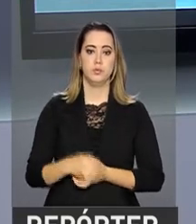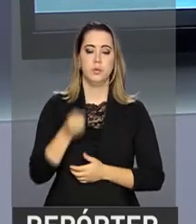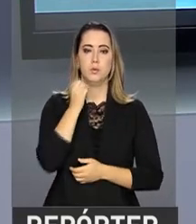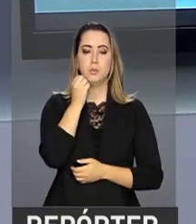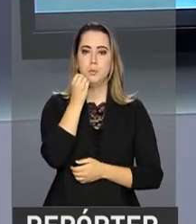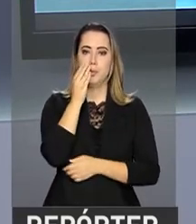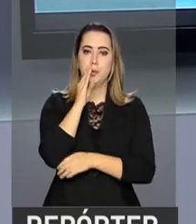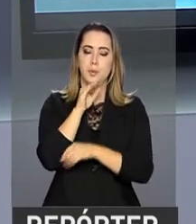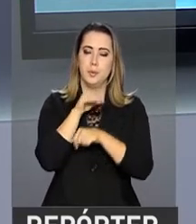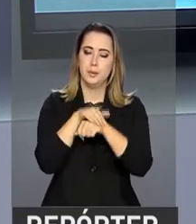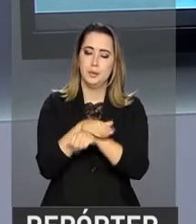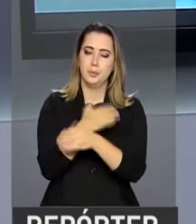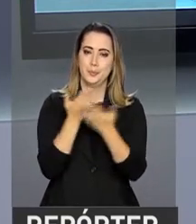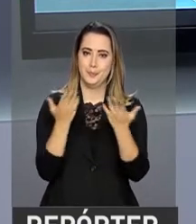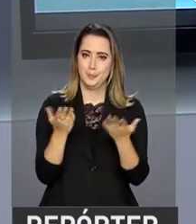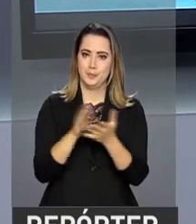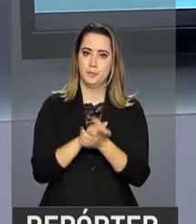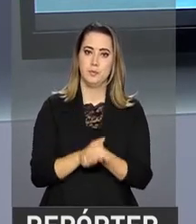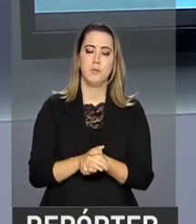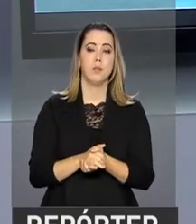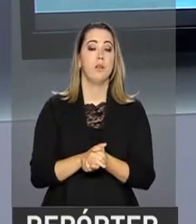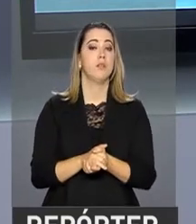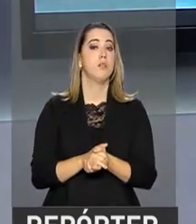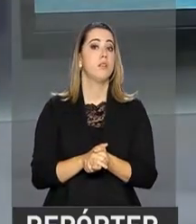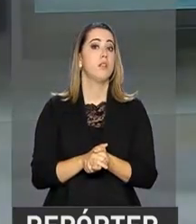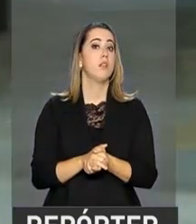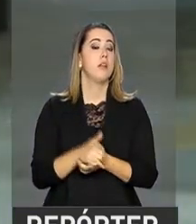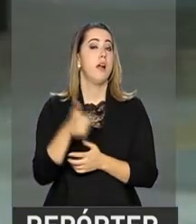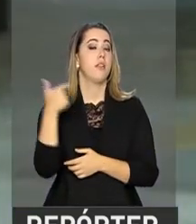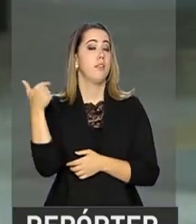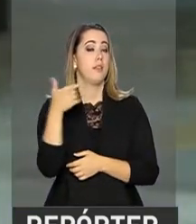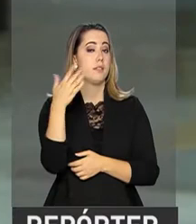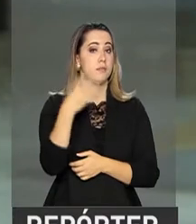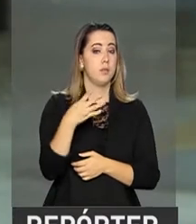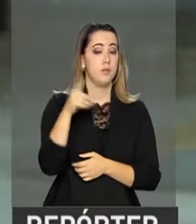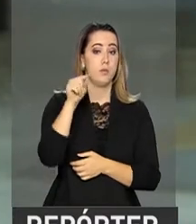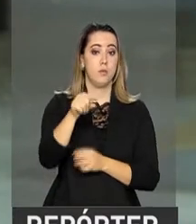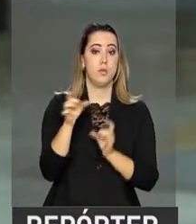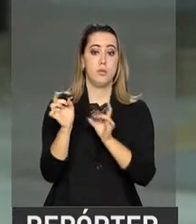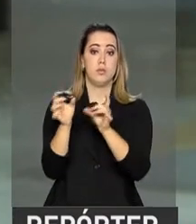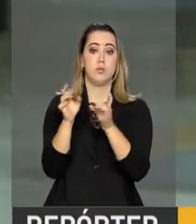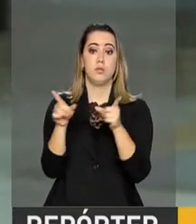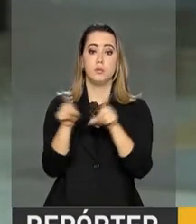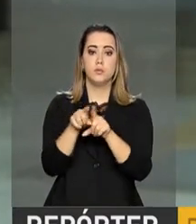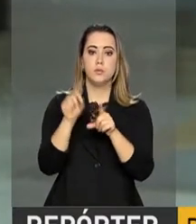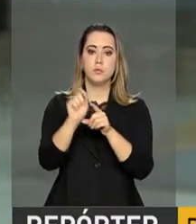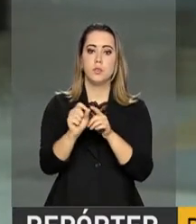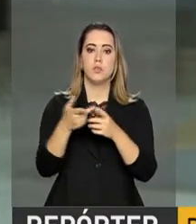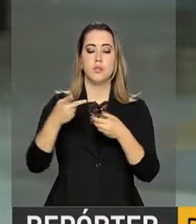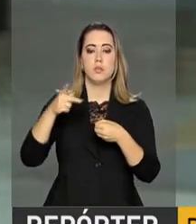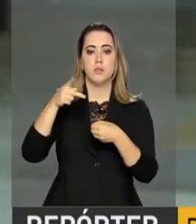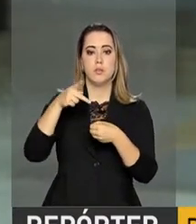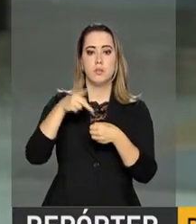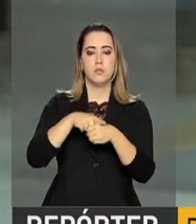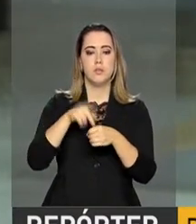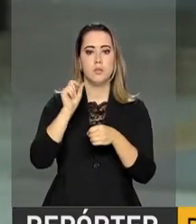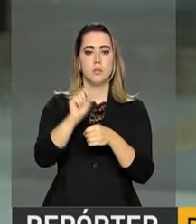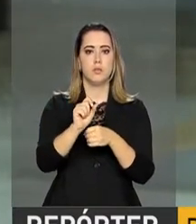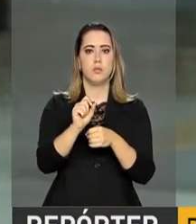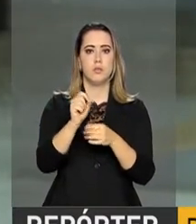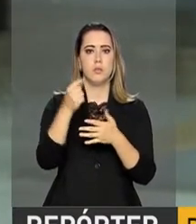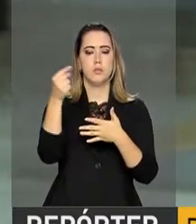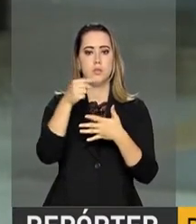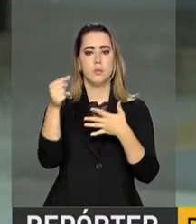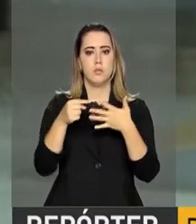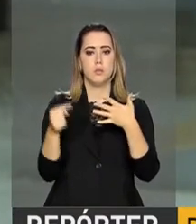Boa noite, Thaísa. A 14ª rodada de licitações da Agência Nacional do Petróleo teve os